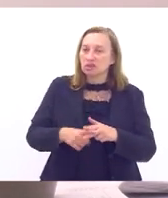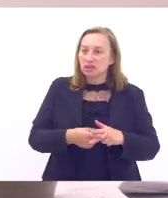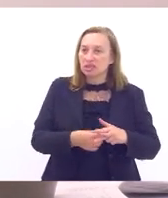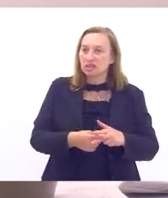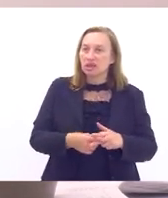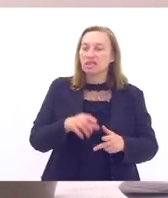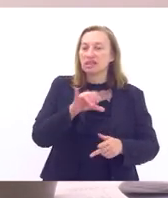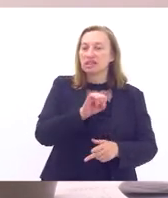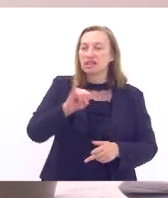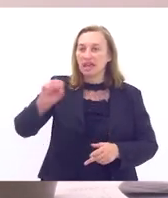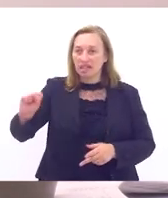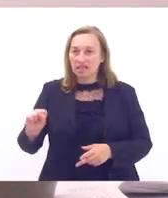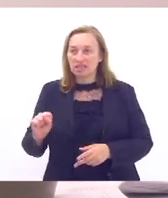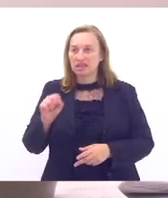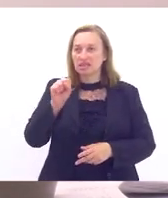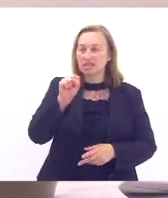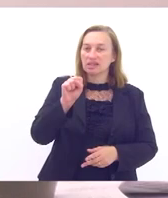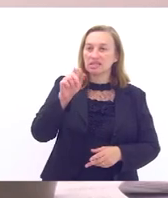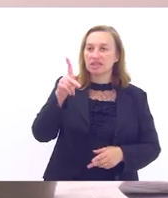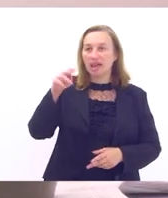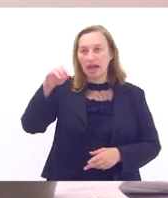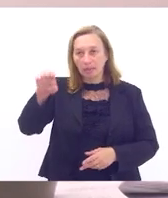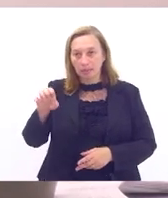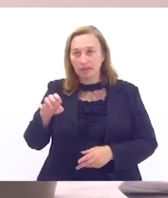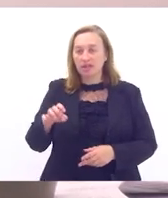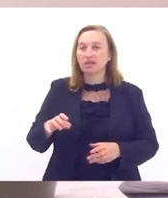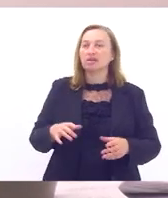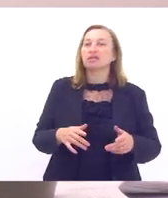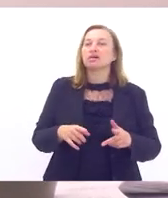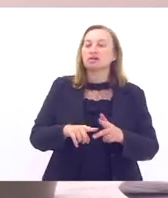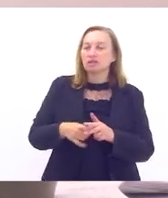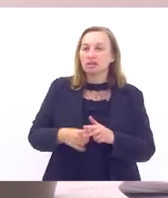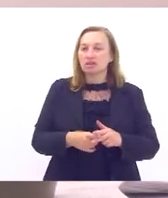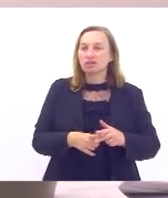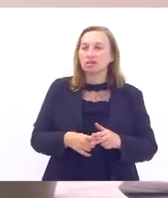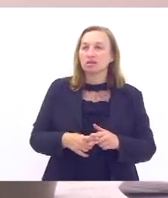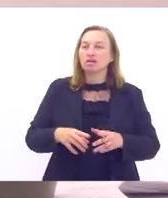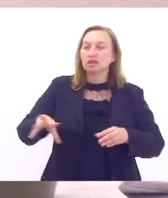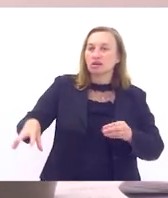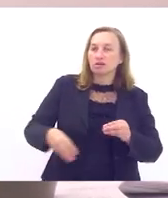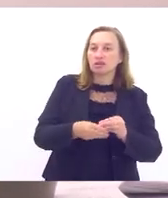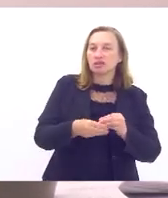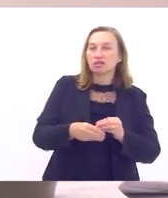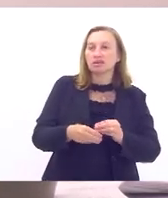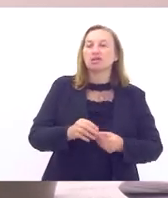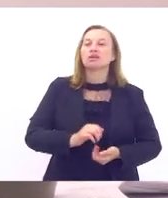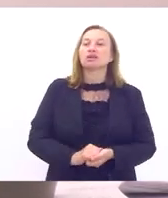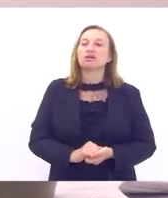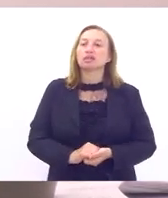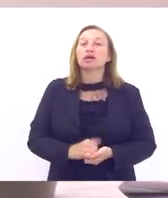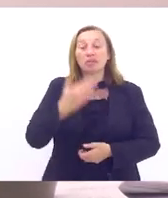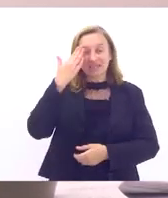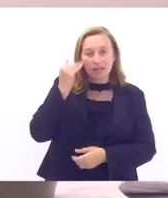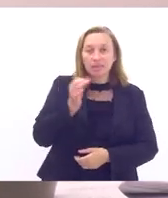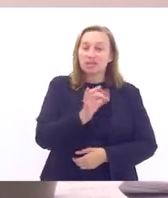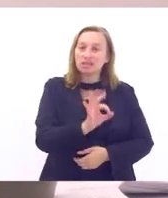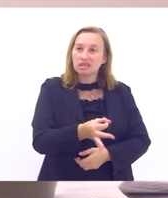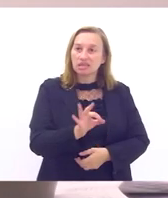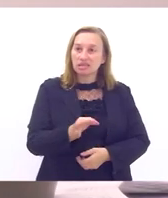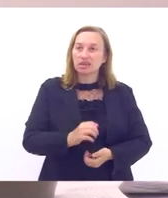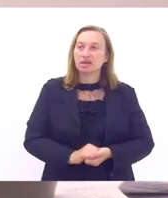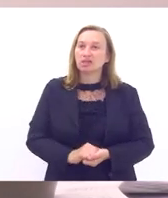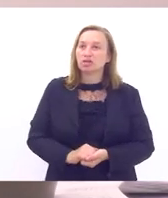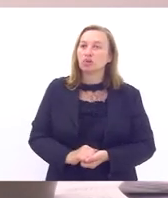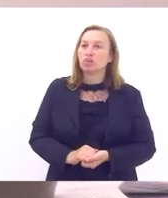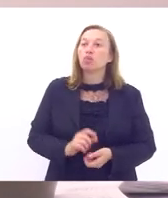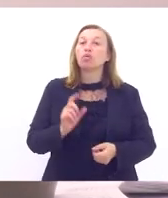ó, SES e SEAP estão em processo de alinhamento de suas atribuições no âmbito da implementação da PNASP, para saber, afinal de contas, o